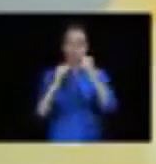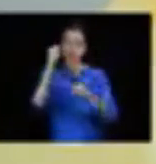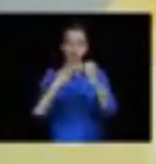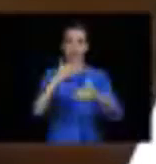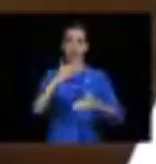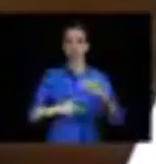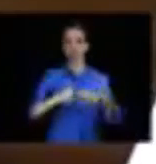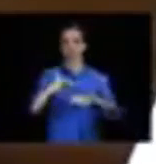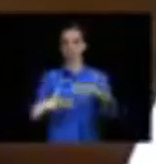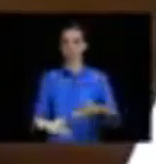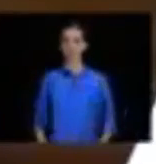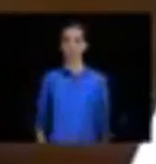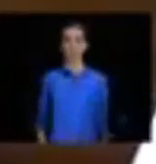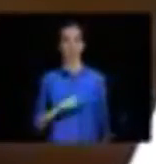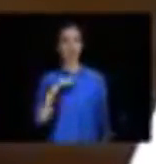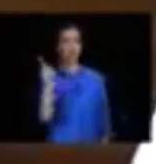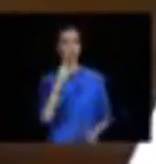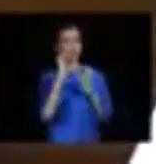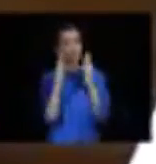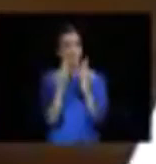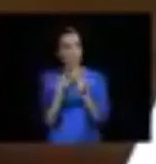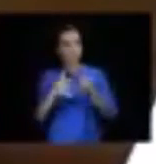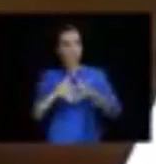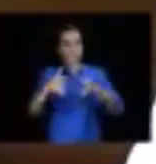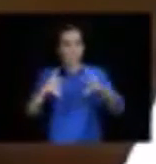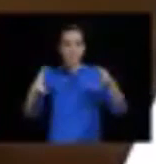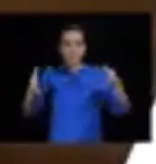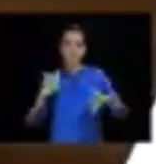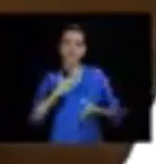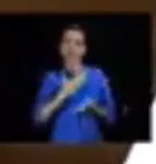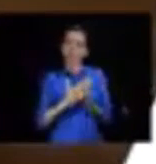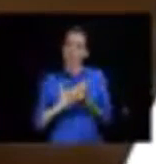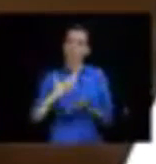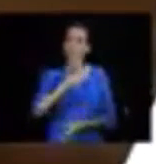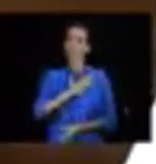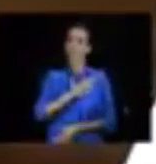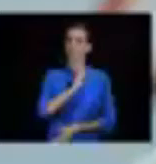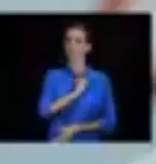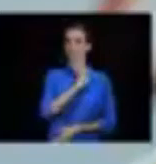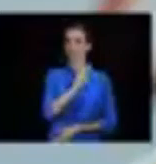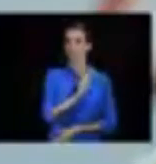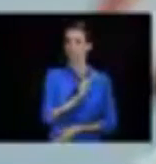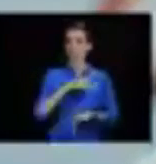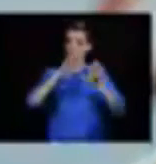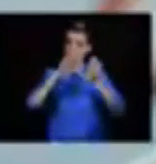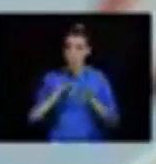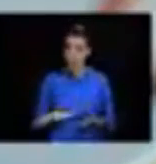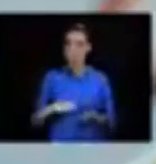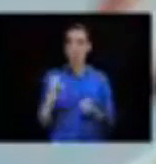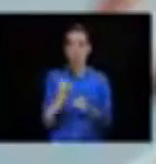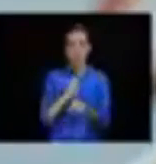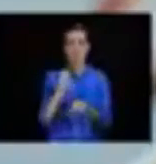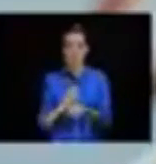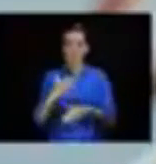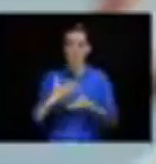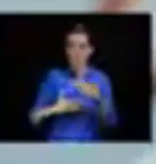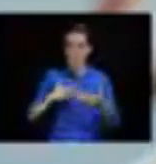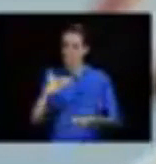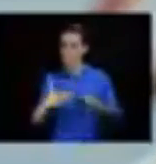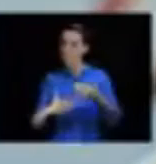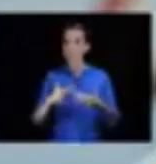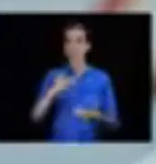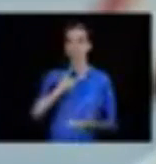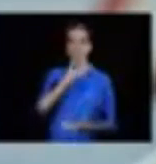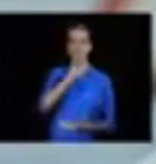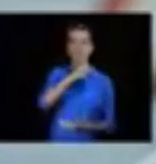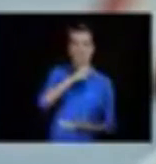de olarias. E a nossa família foi crescendo, foi gostando de São Gonçalo, nós ficamos aqui, fomos construindo dentro de